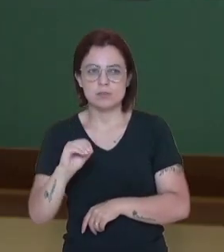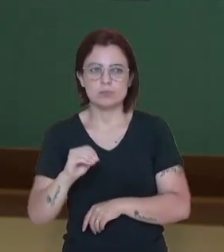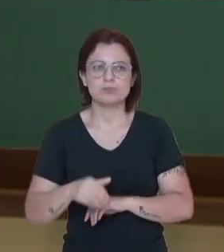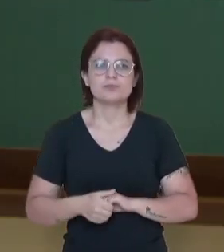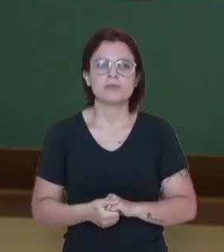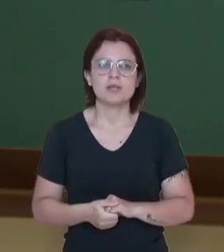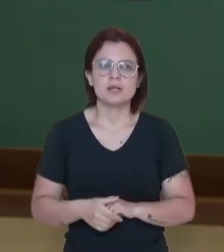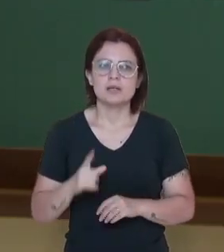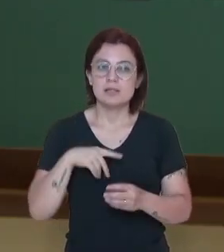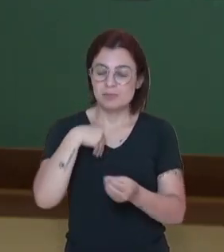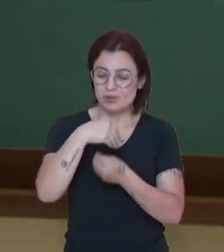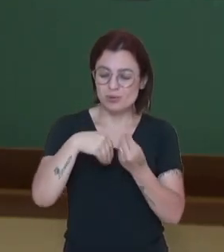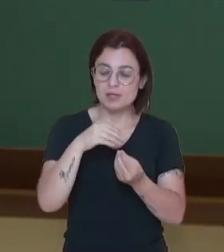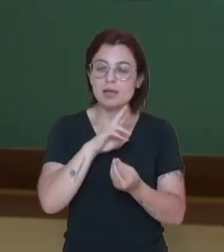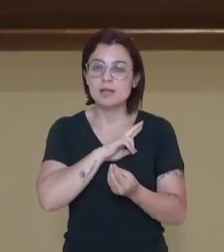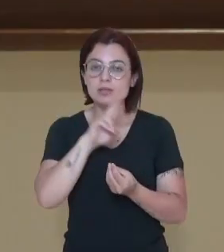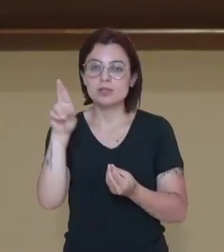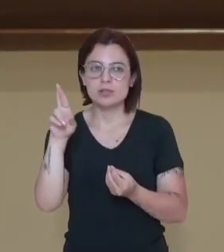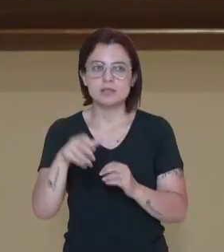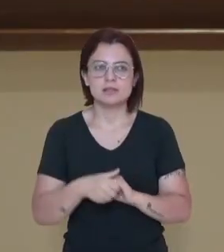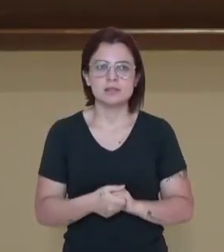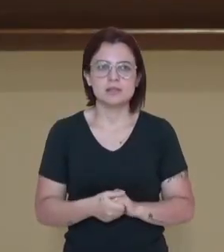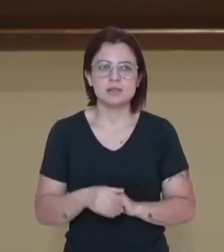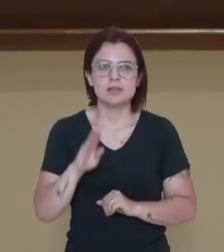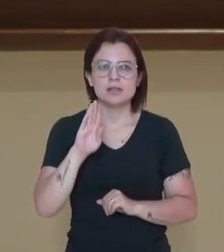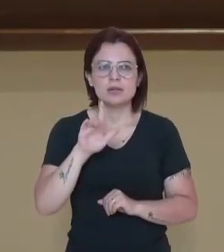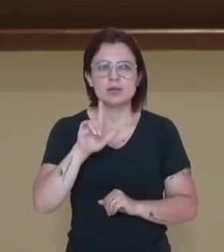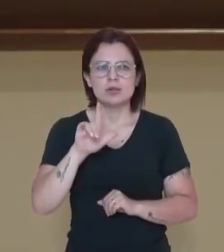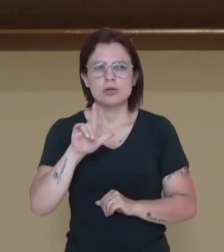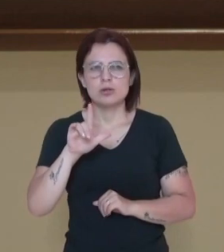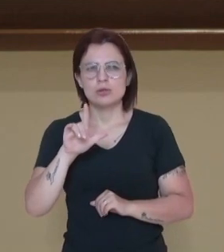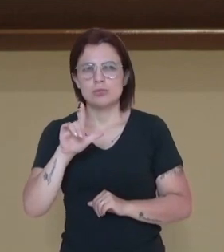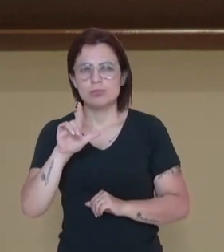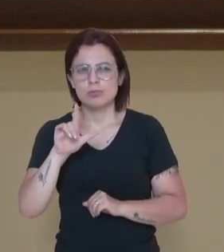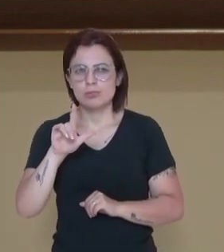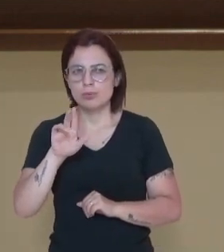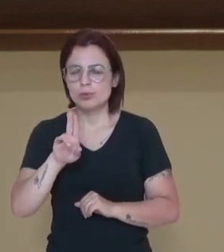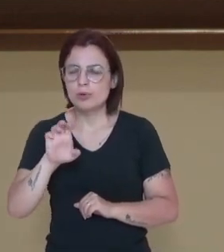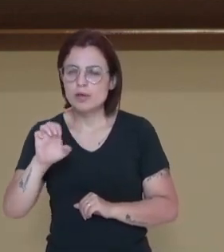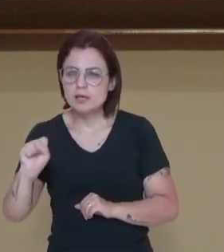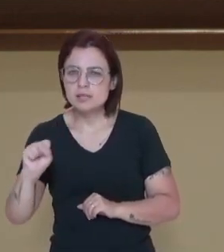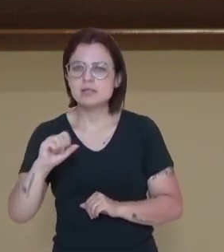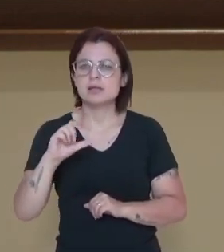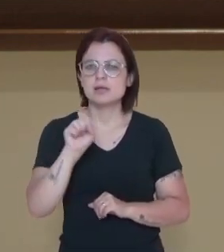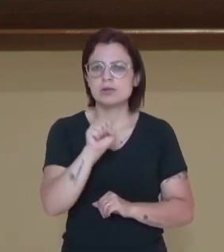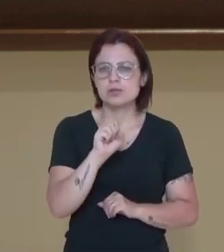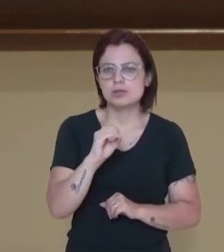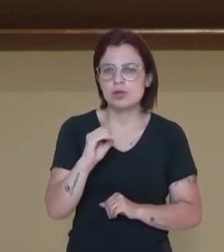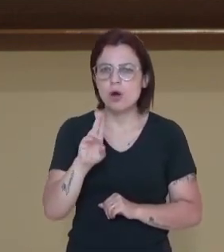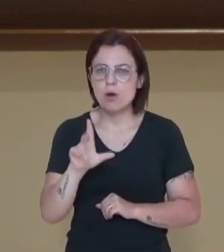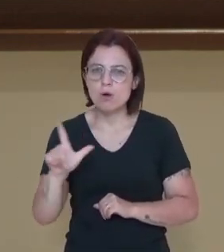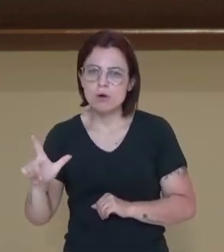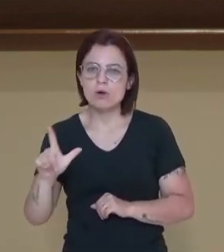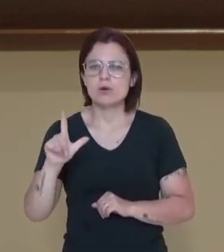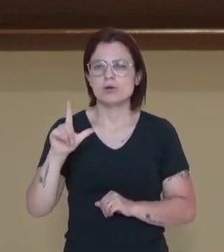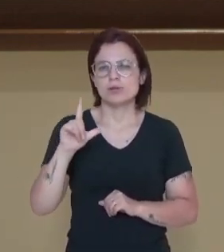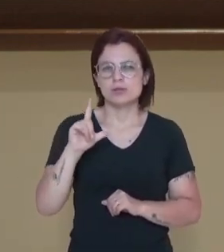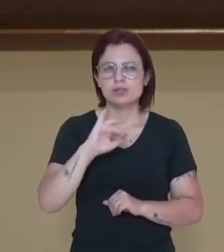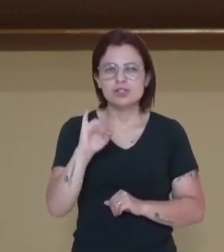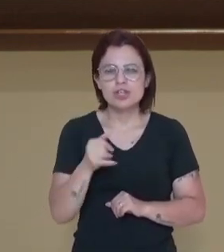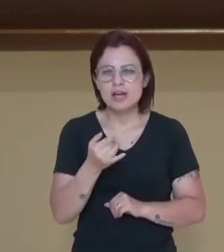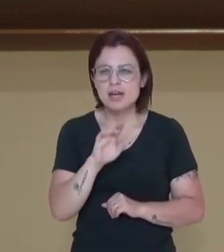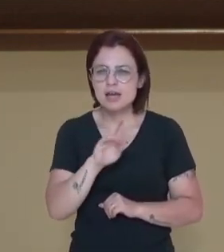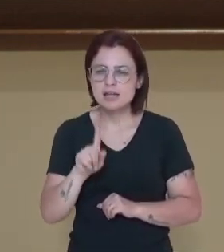tradições religiosas. O blues, o soul, o jazz são músicas que